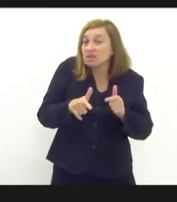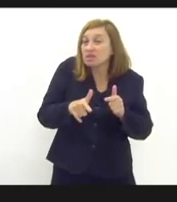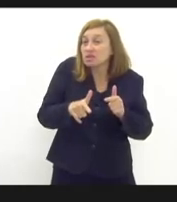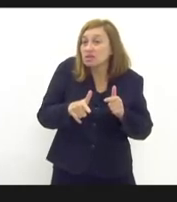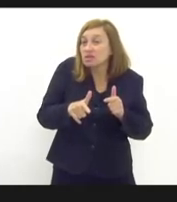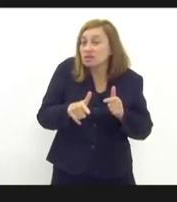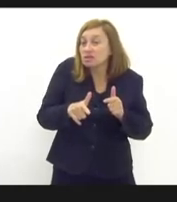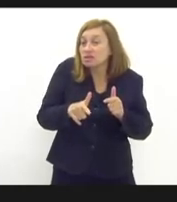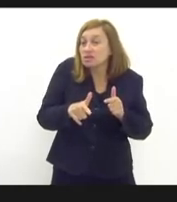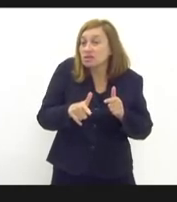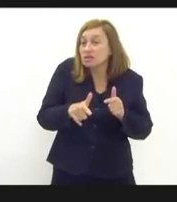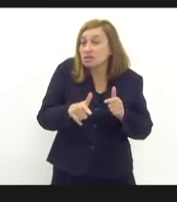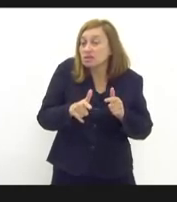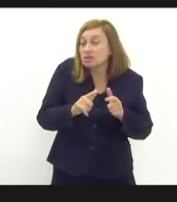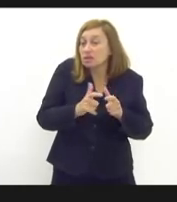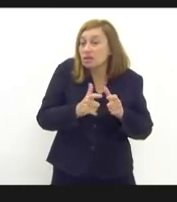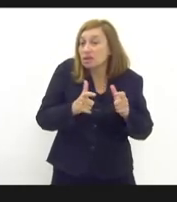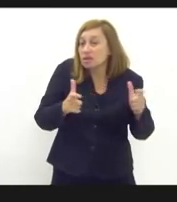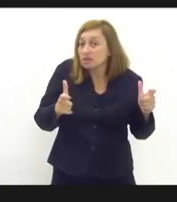muito...